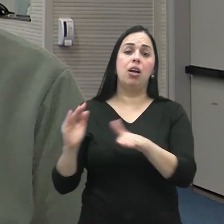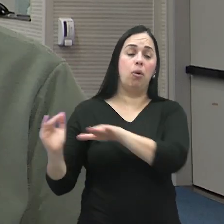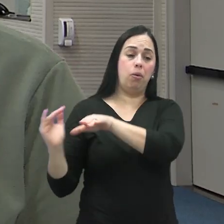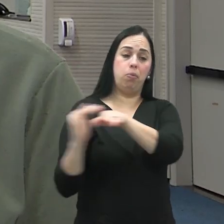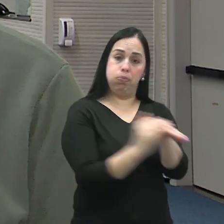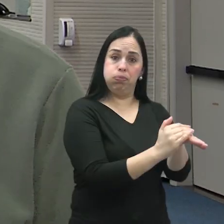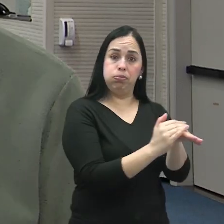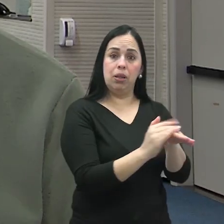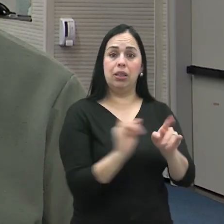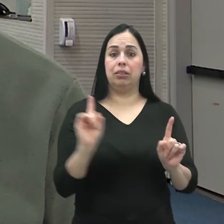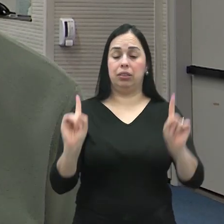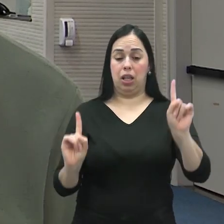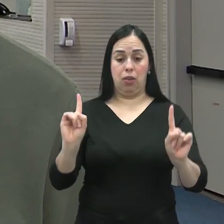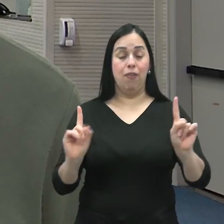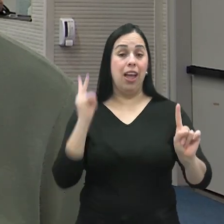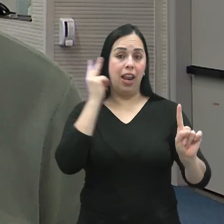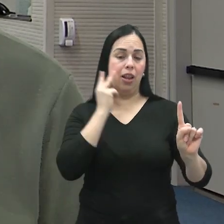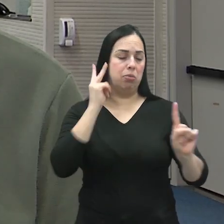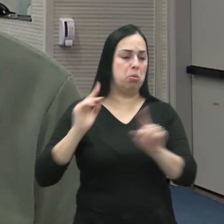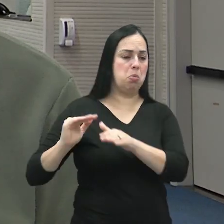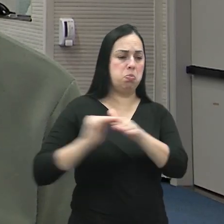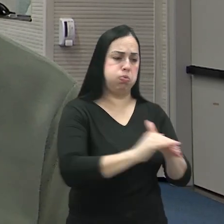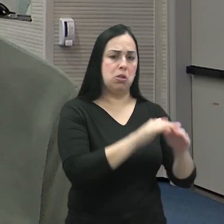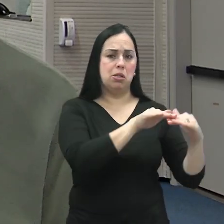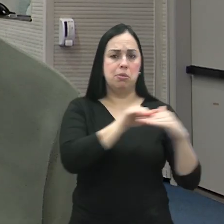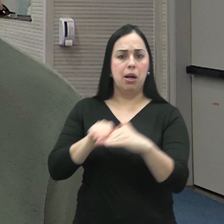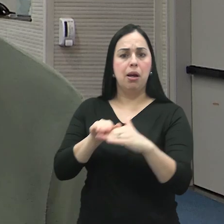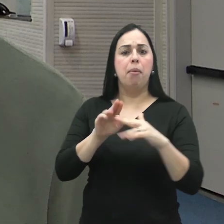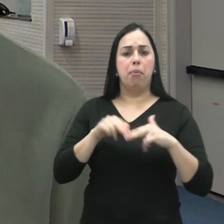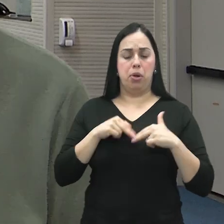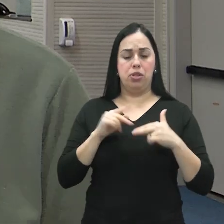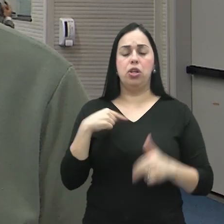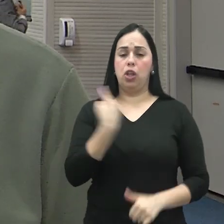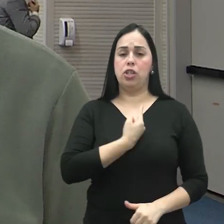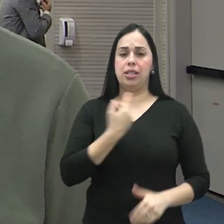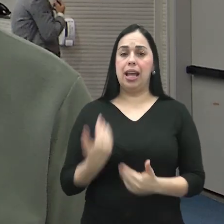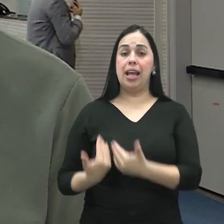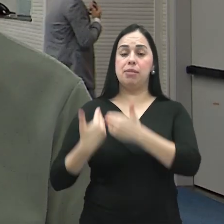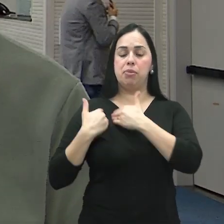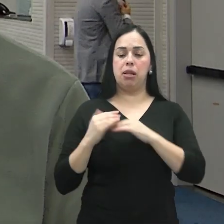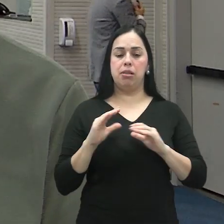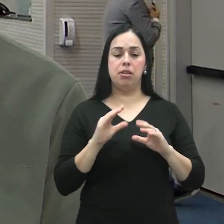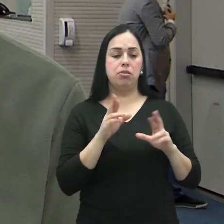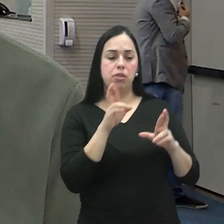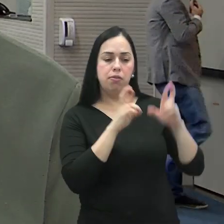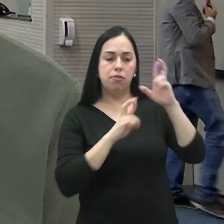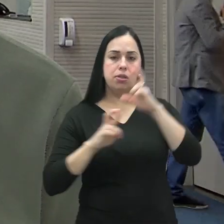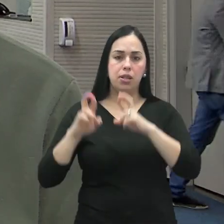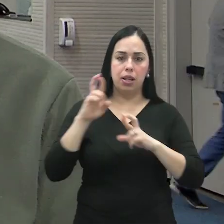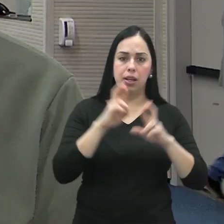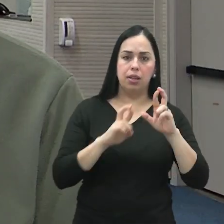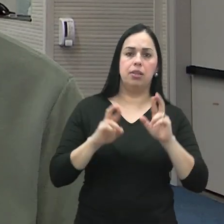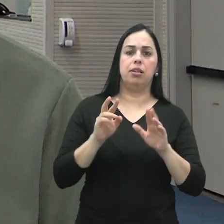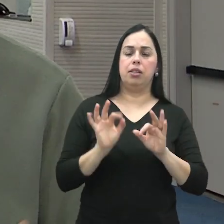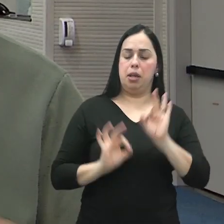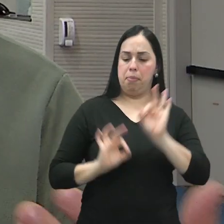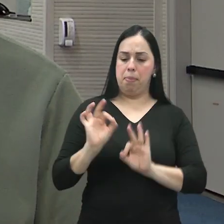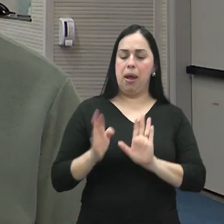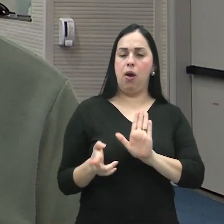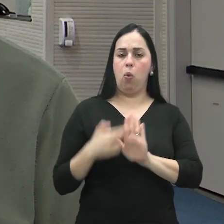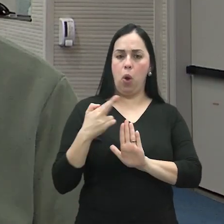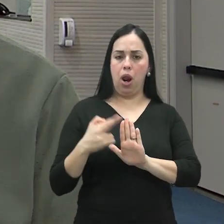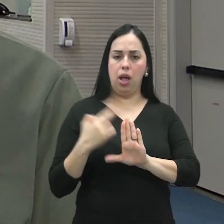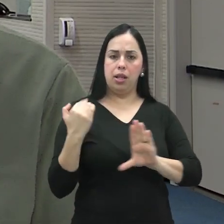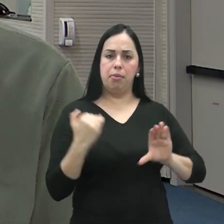aqui na sessão de Câmara ou na casa. Então nós temos a responsabilidade. Como relator, a gente vai fazer a relatoria para poder passar